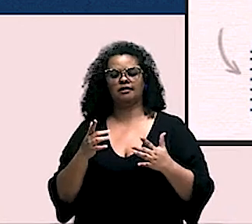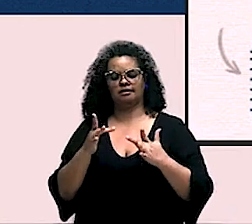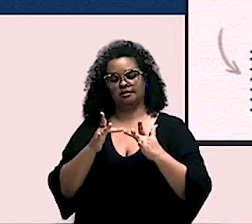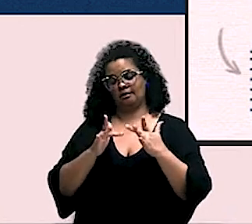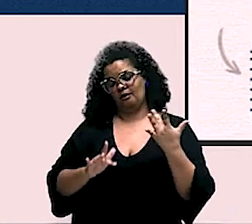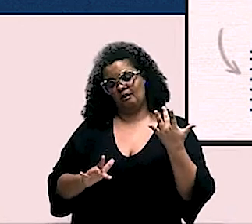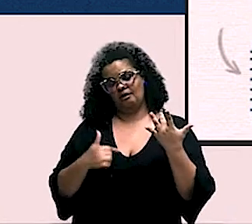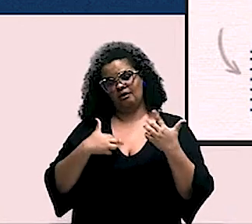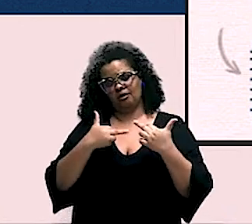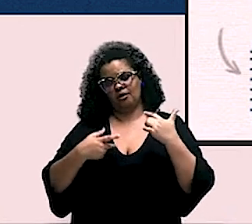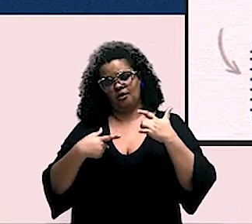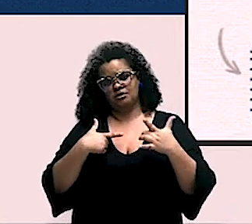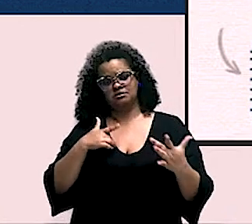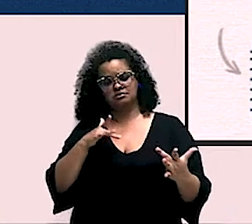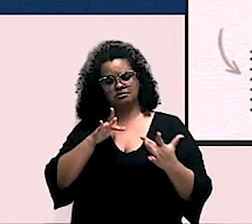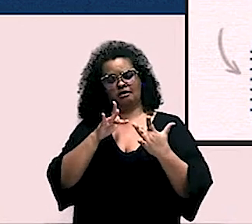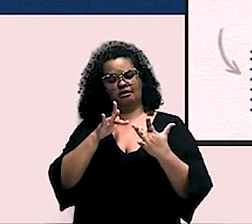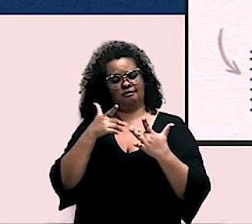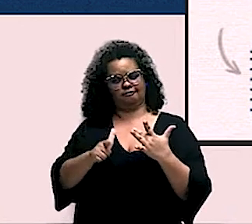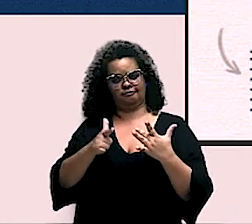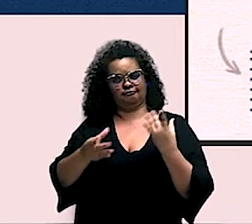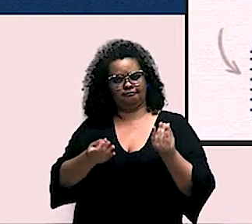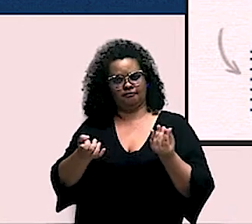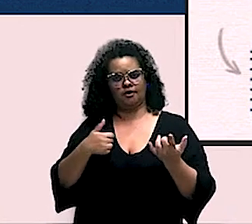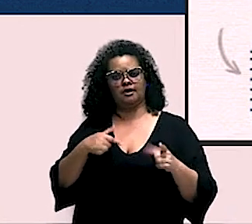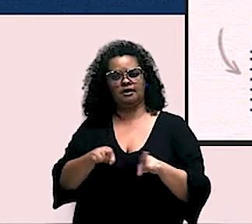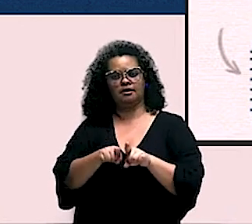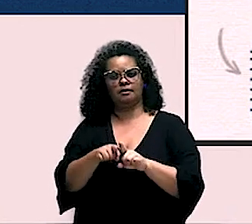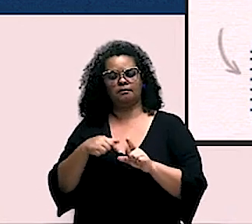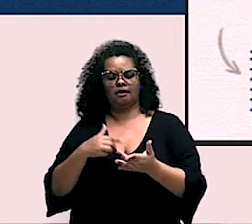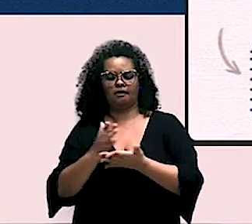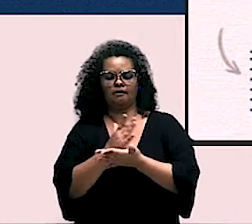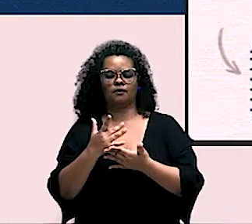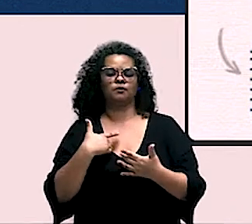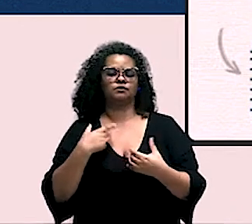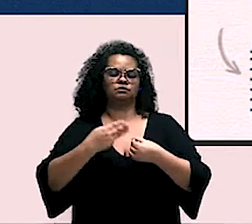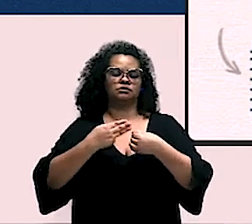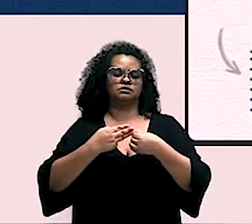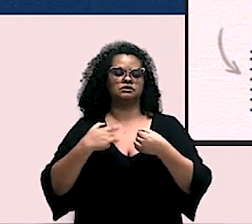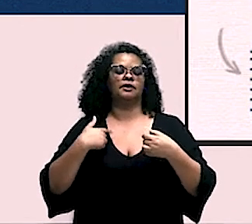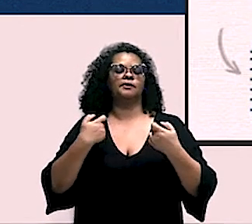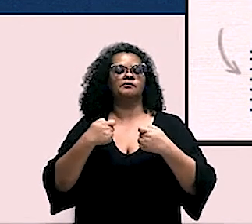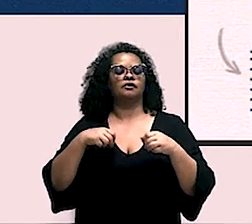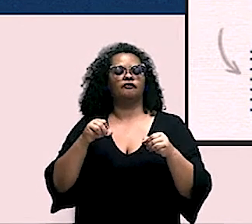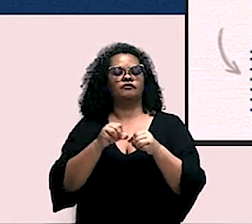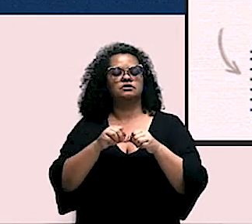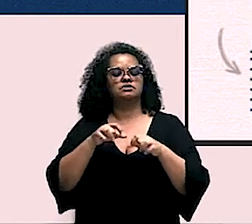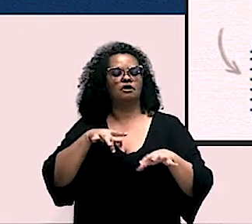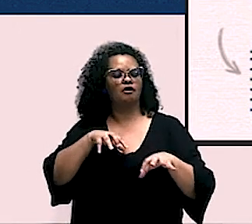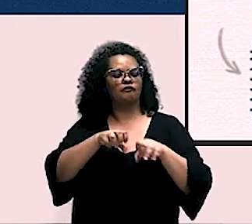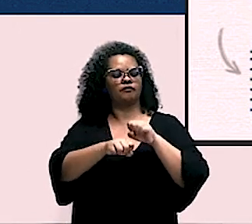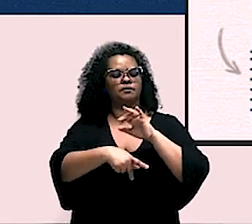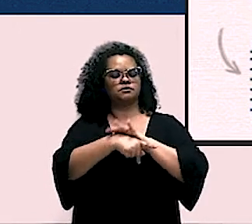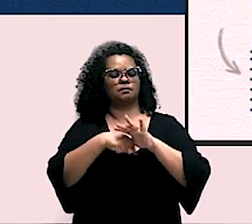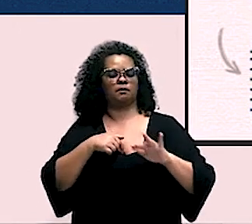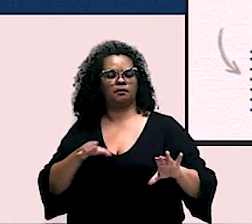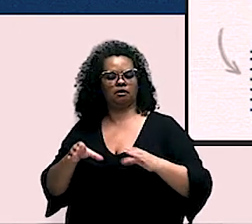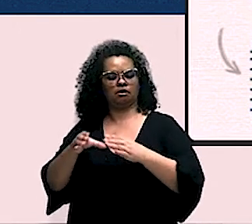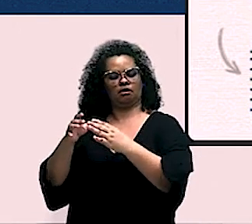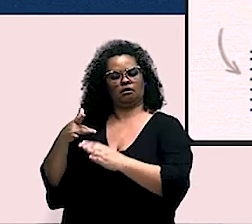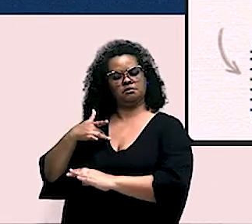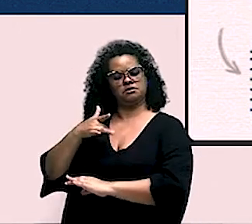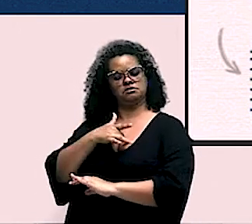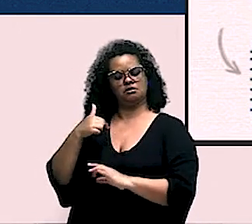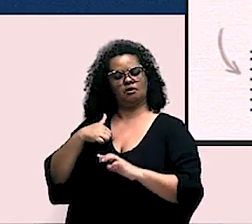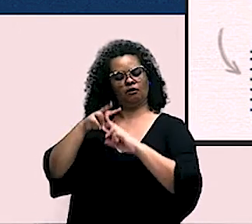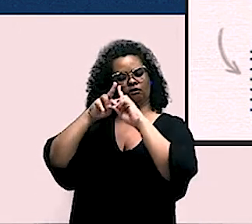60% dos municípios não demonstraram, né, realizar periodicamente essa capacitação, treinamento das equipes de saúde sobre